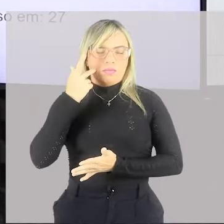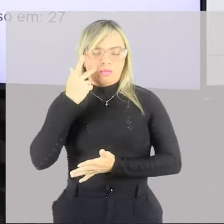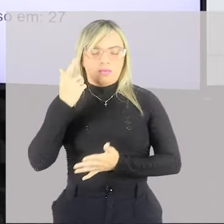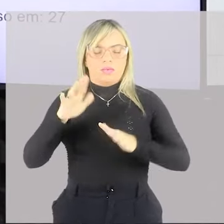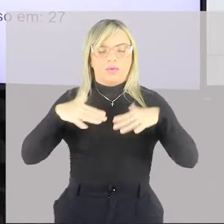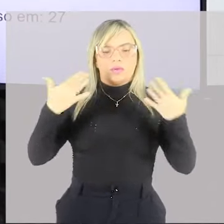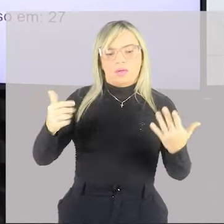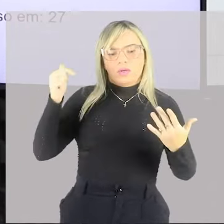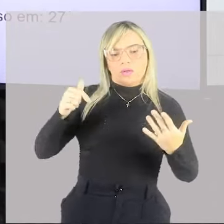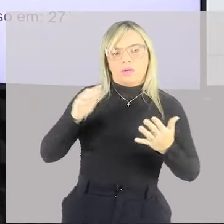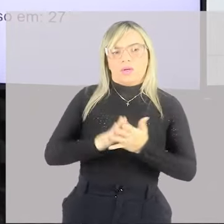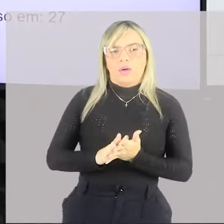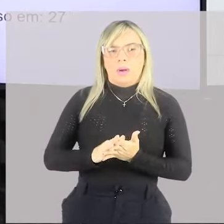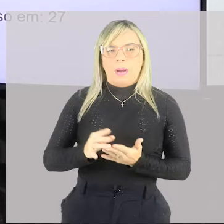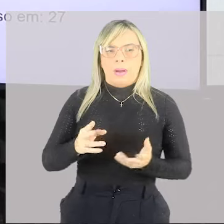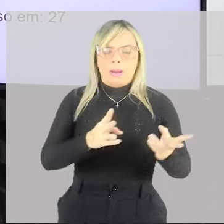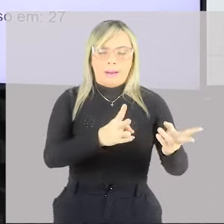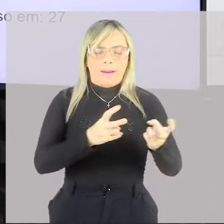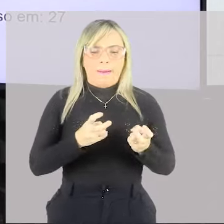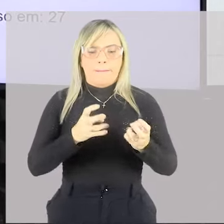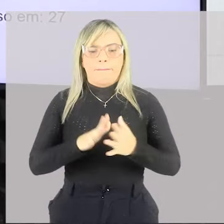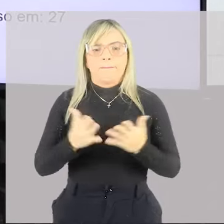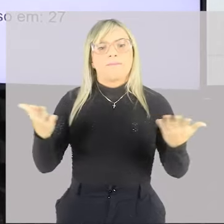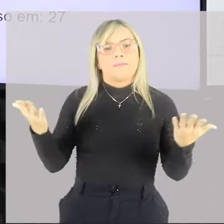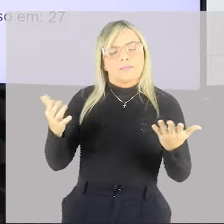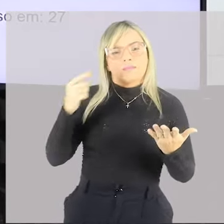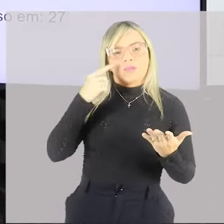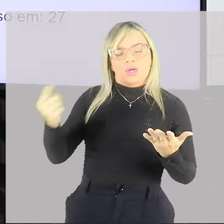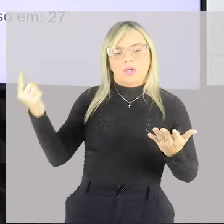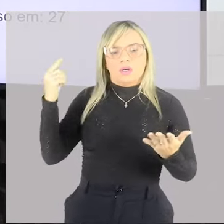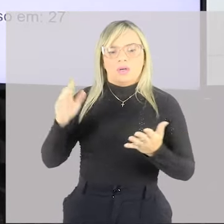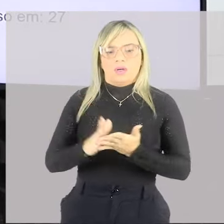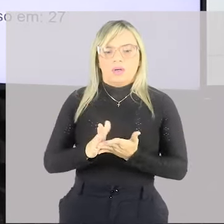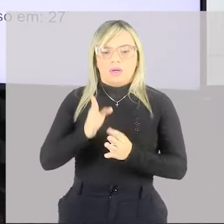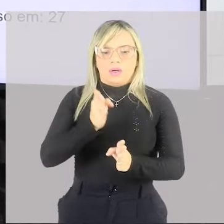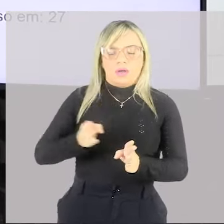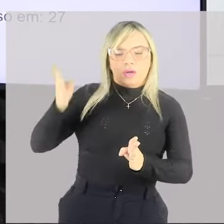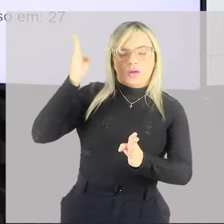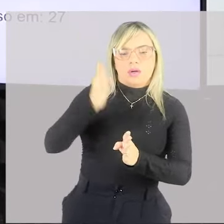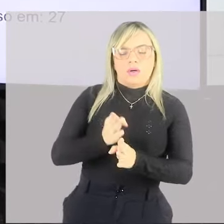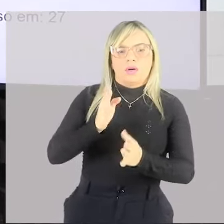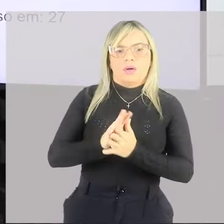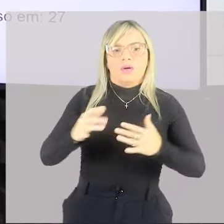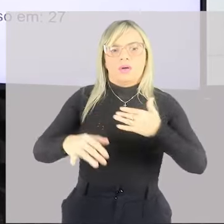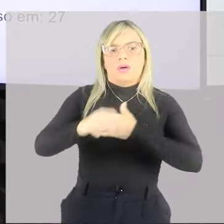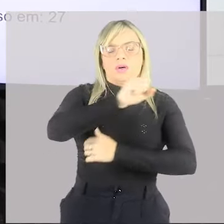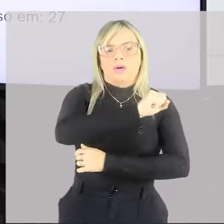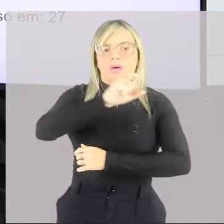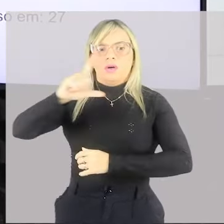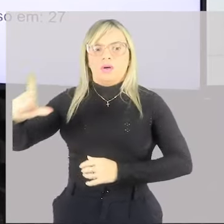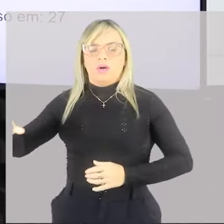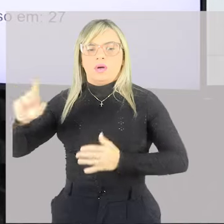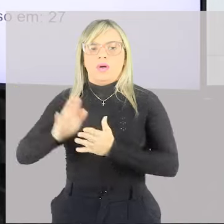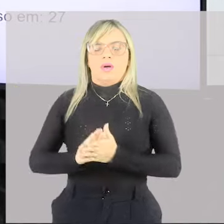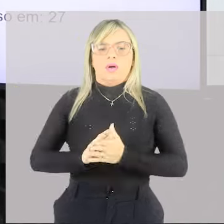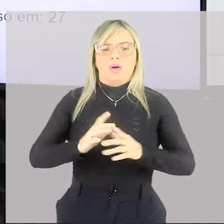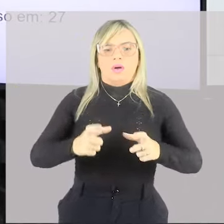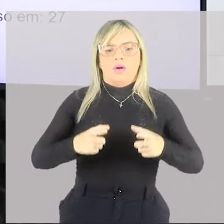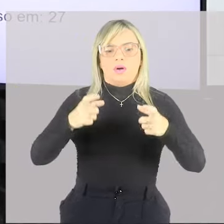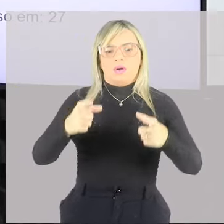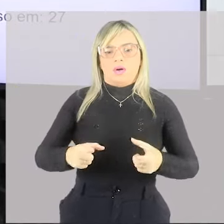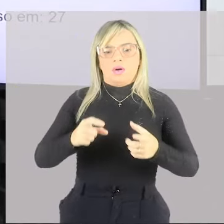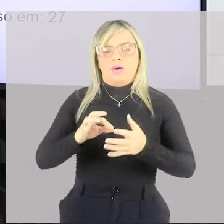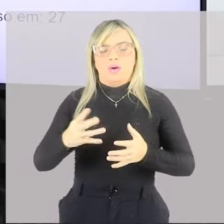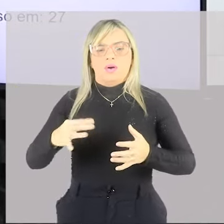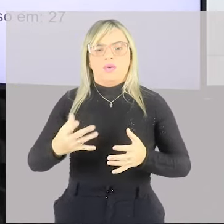a gente também recentemente teve tá tendo um uma descoberta aqui em São luí do Maranhão num bairro bem perto daqui da gente chamado Vila